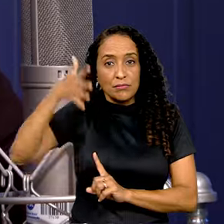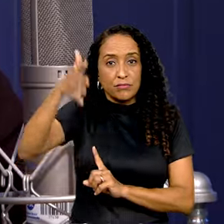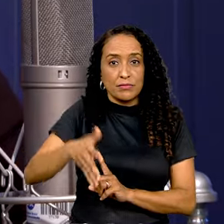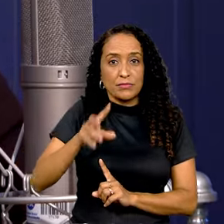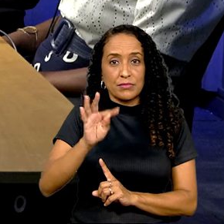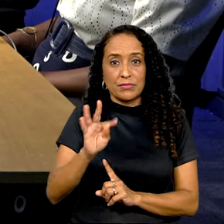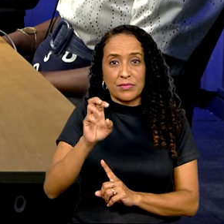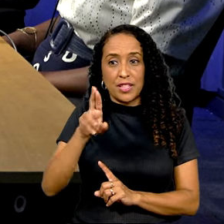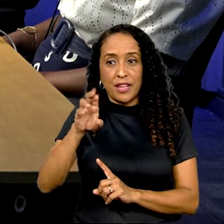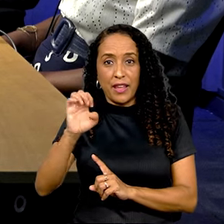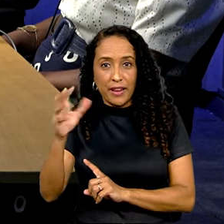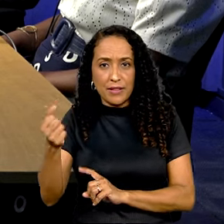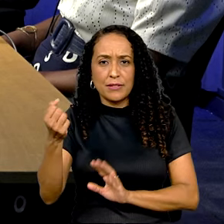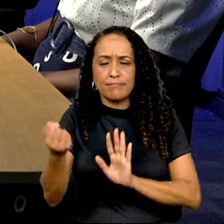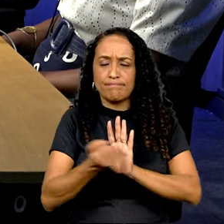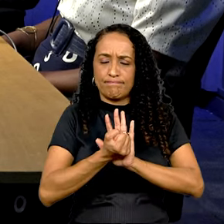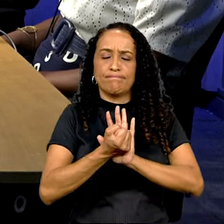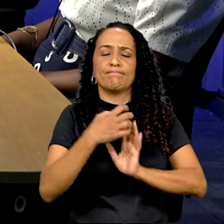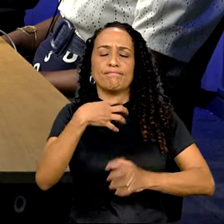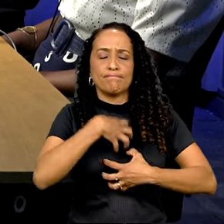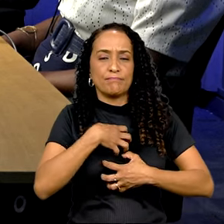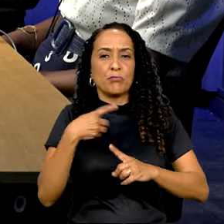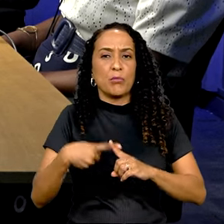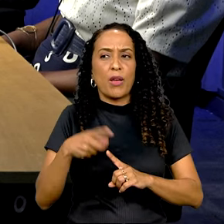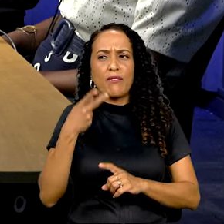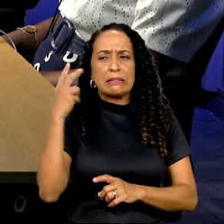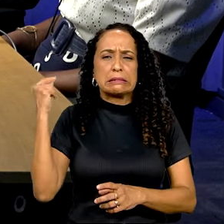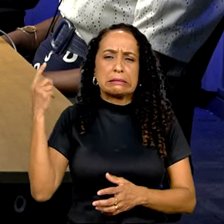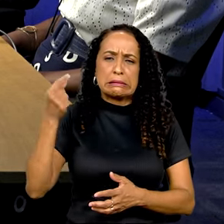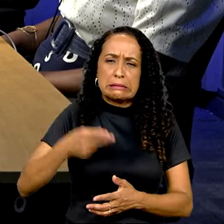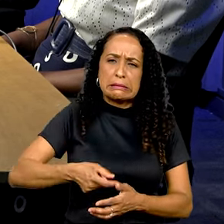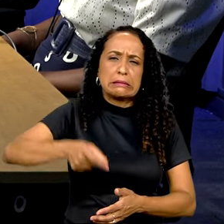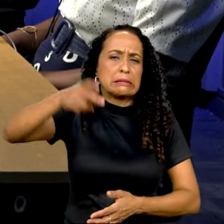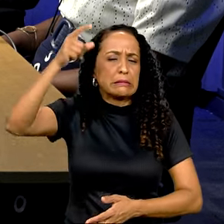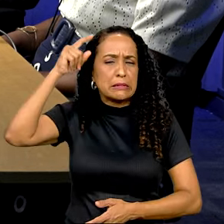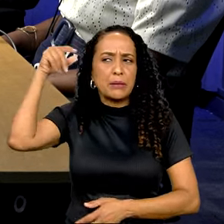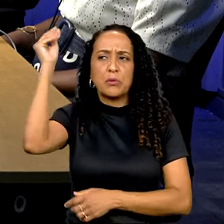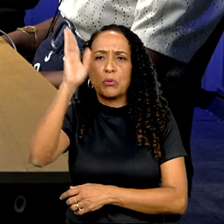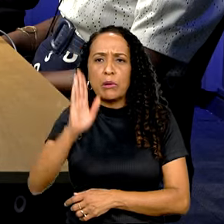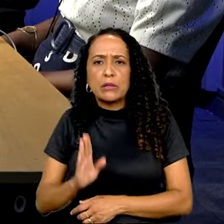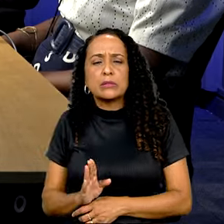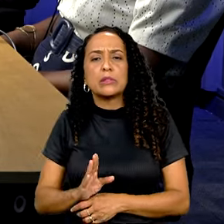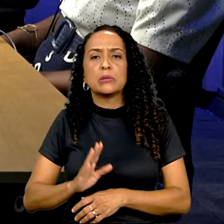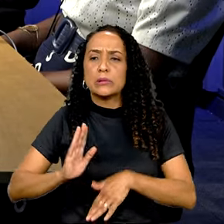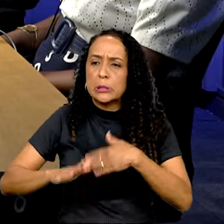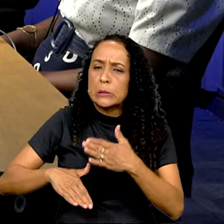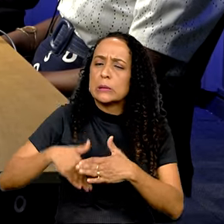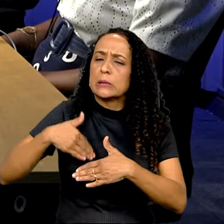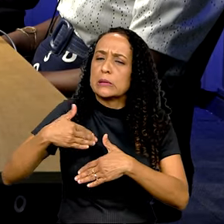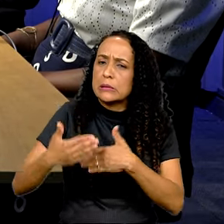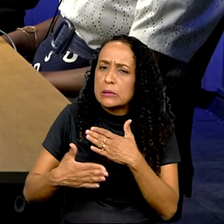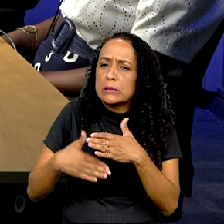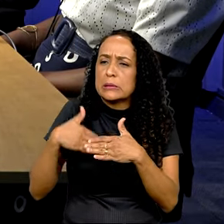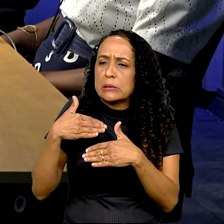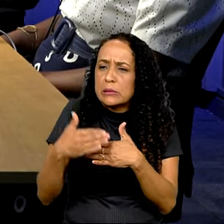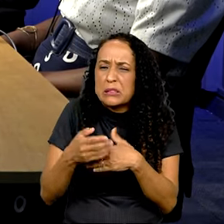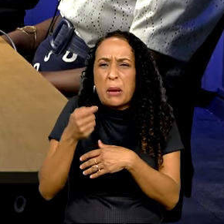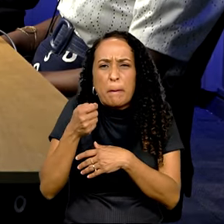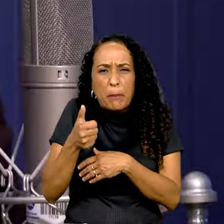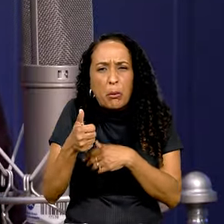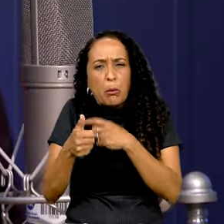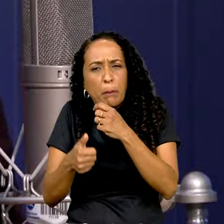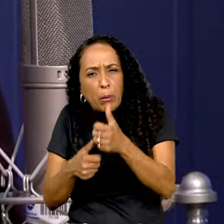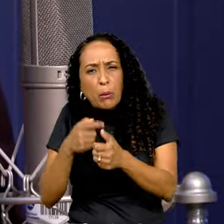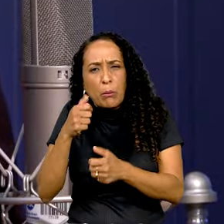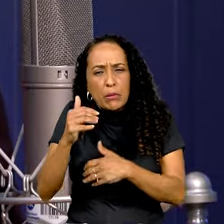Teresa Campelo me eh impactou muito né que ela falou que faz tempo que o Brasil dá esses voos de galinha em relação a crescimento econômico